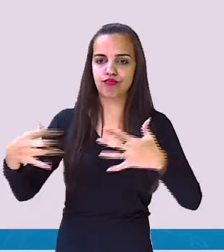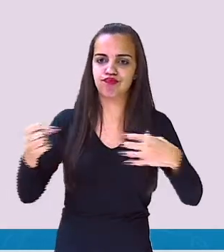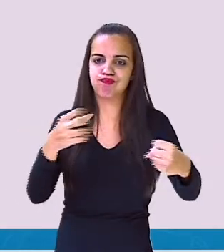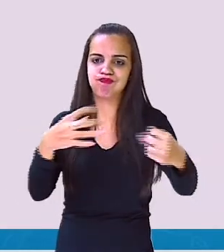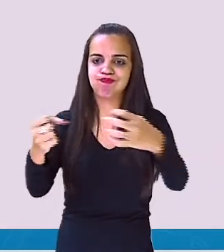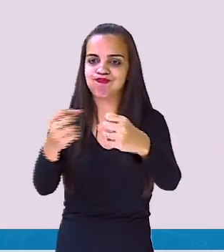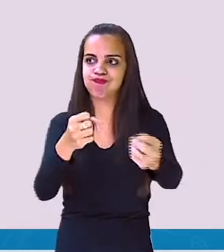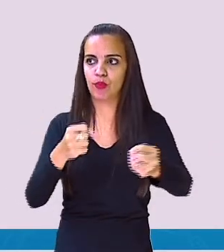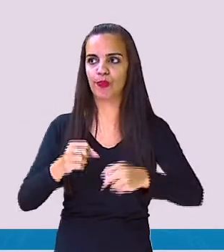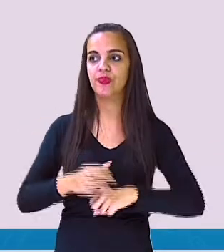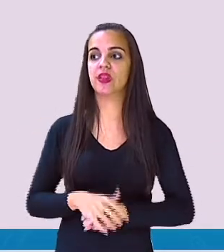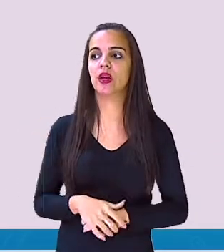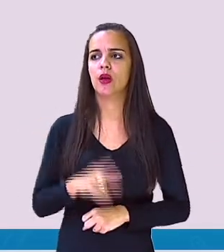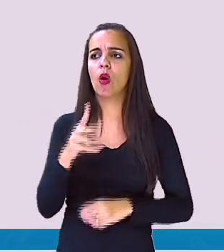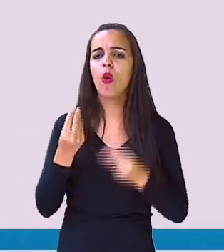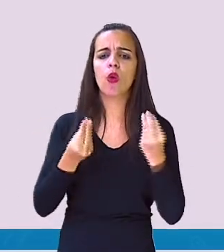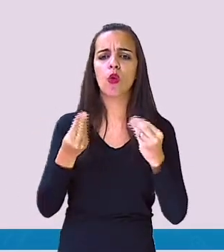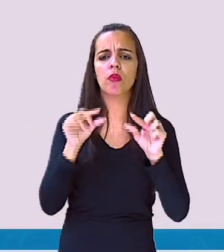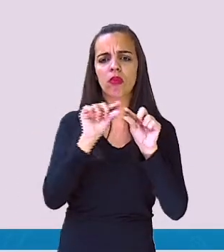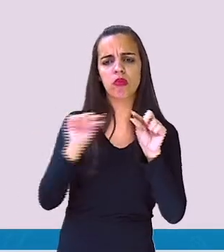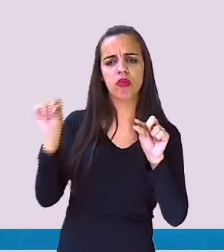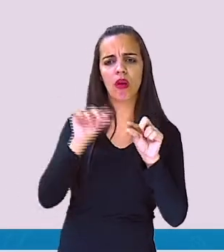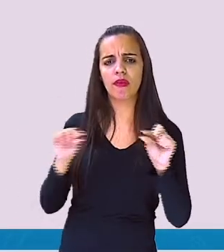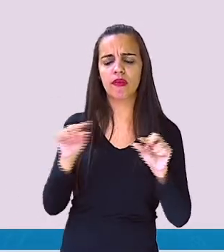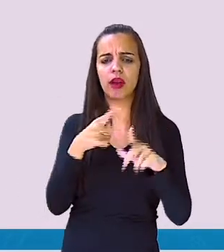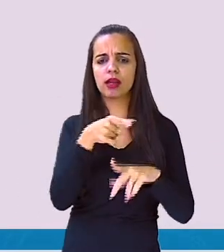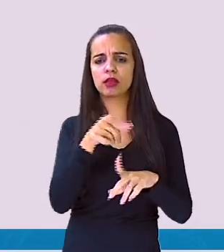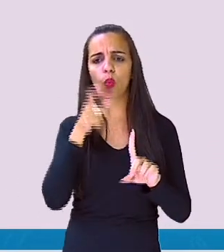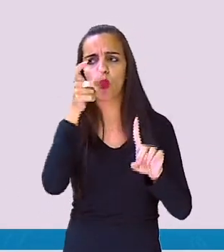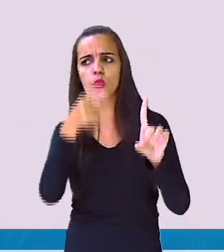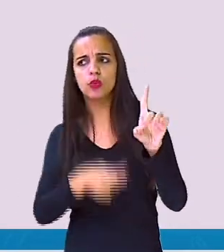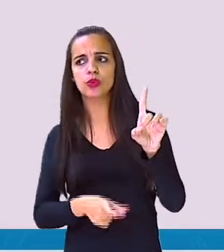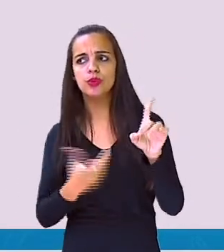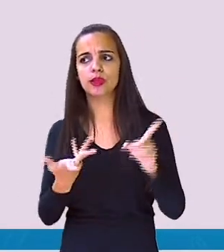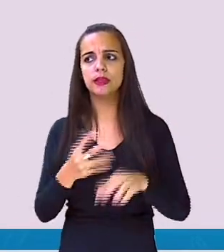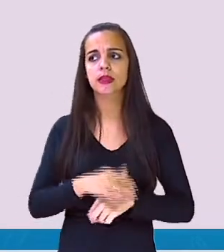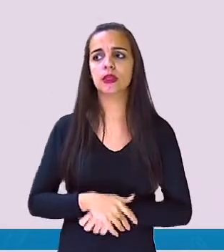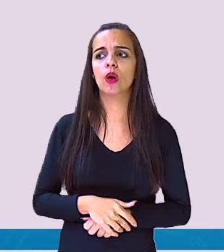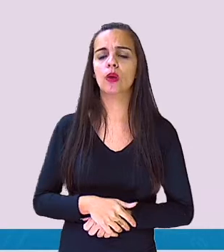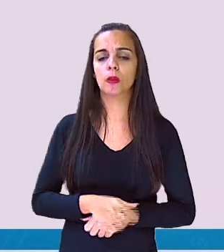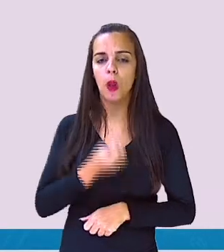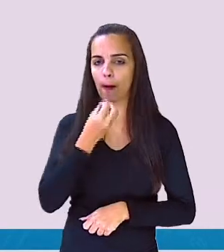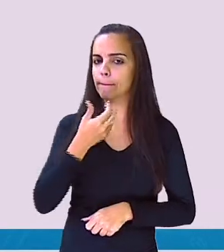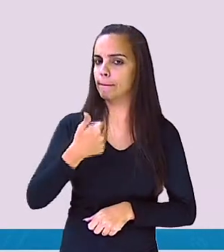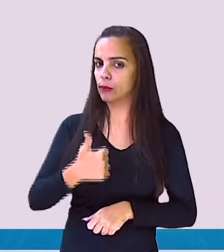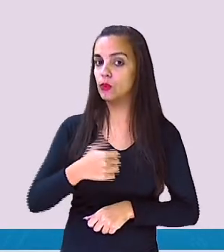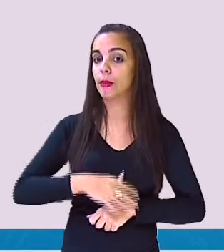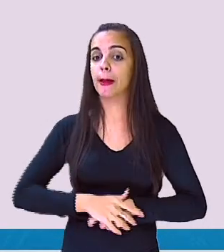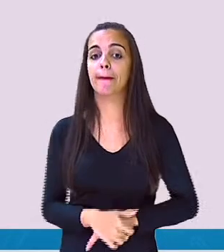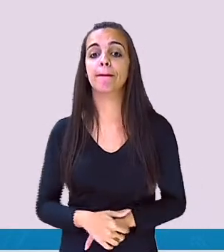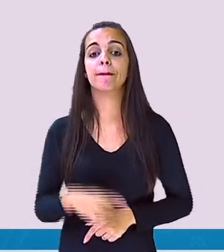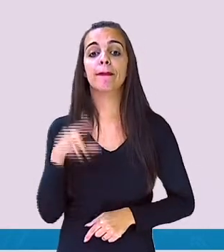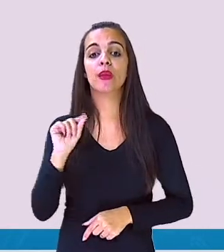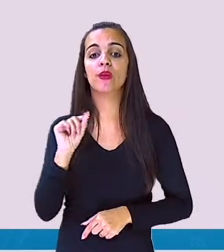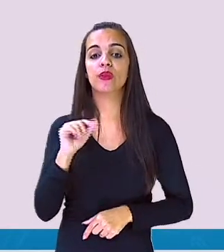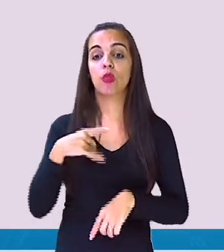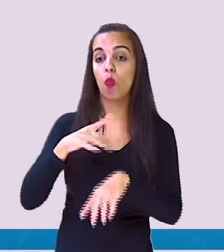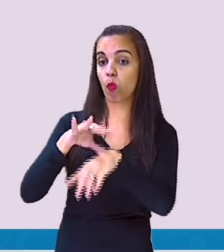vai ficar a classificação do nosso sujeito? Muito bem. Primeiro, sujeito